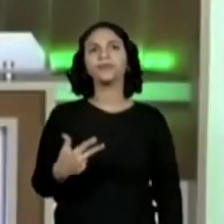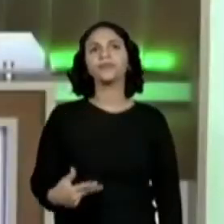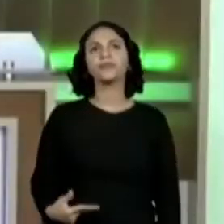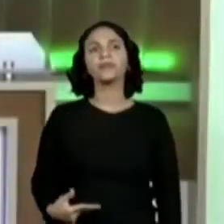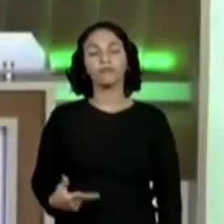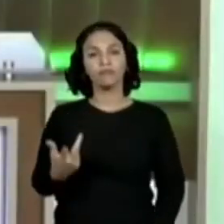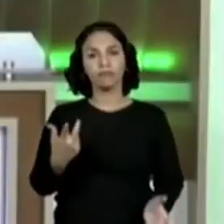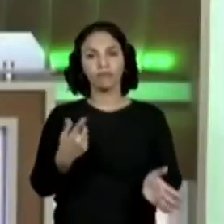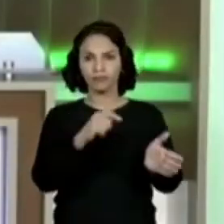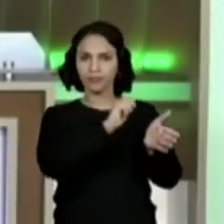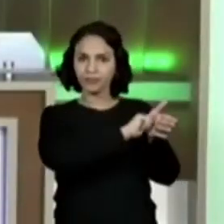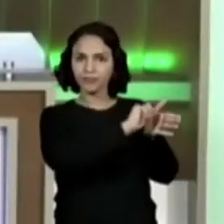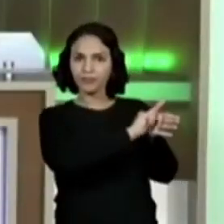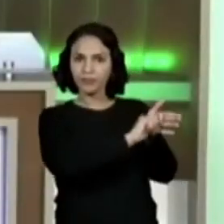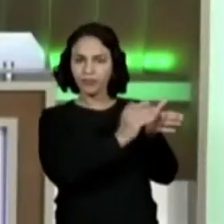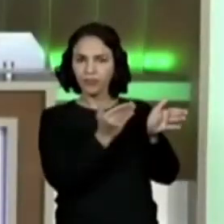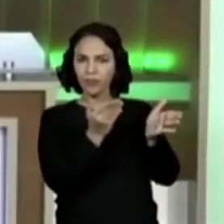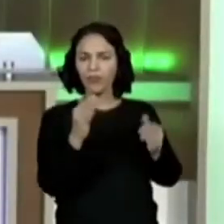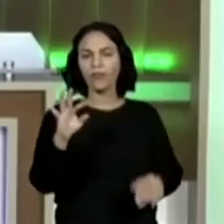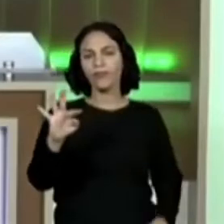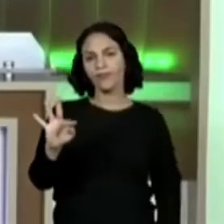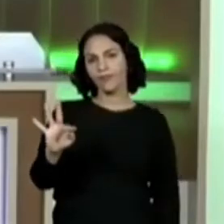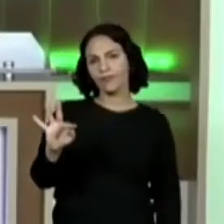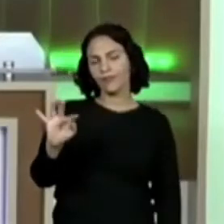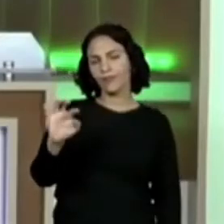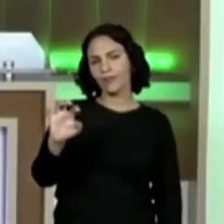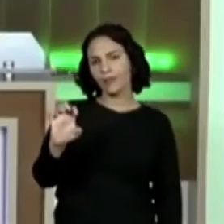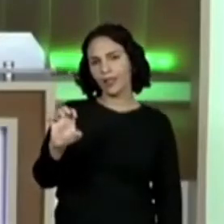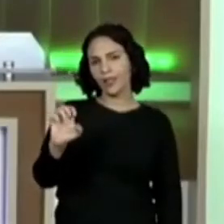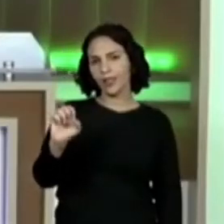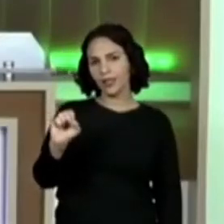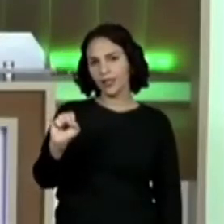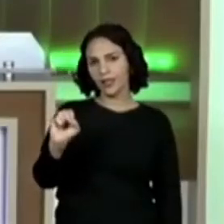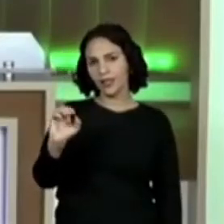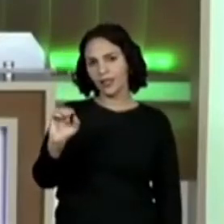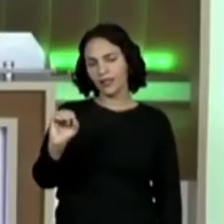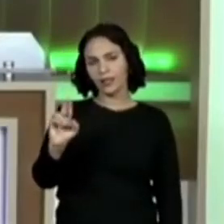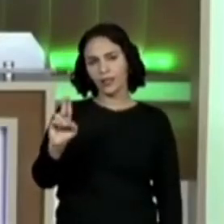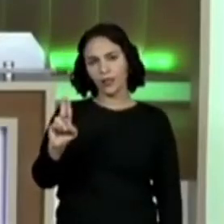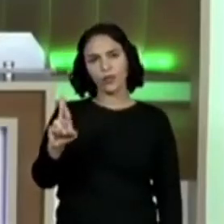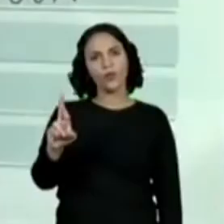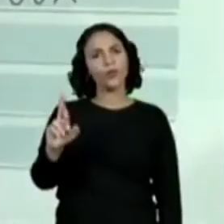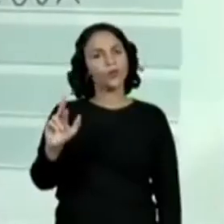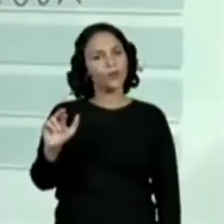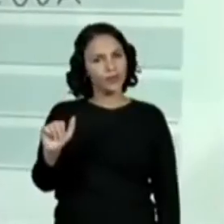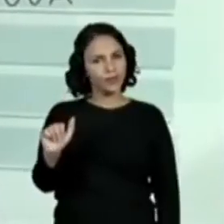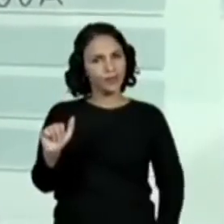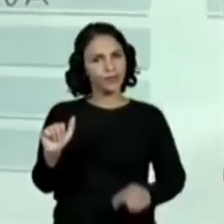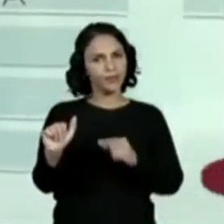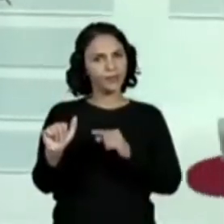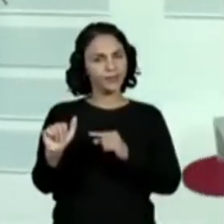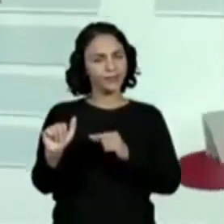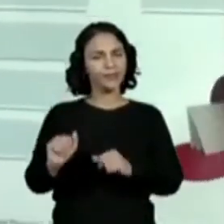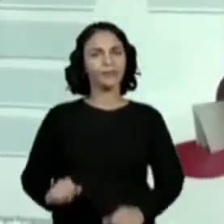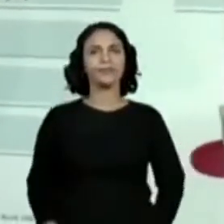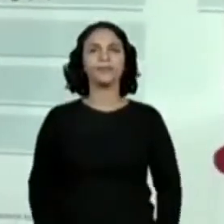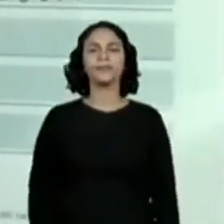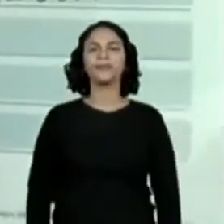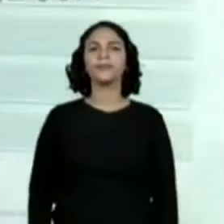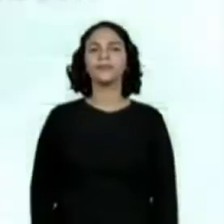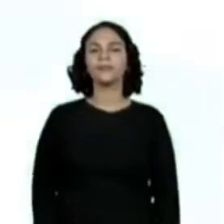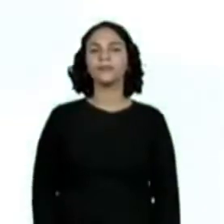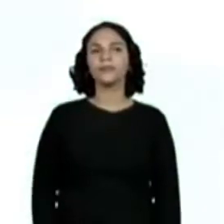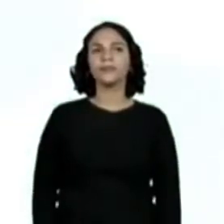Vamos escrever tesoura. E então, para tesoura,